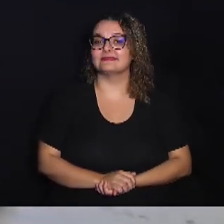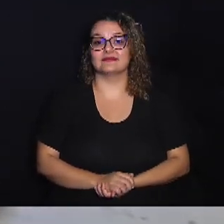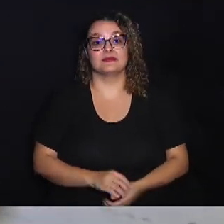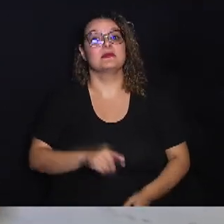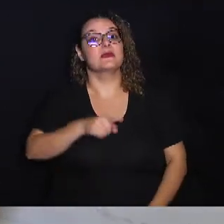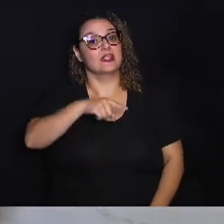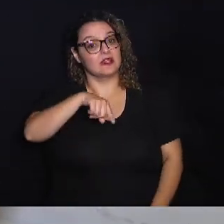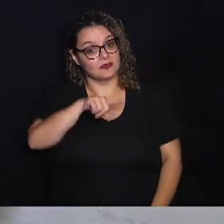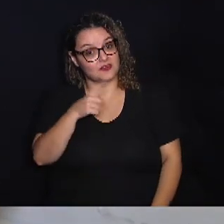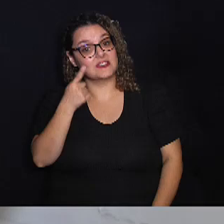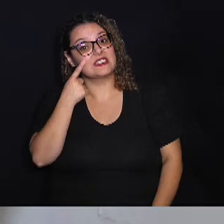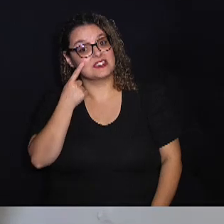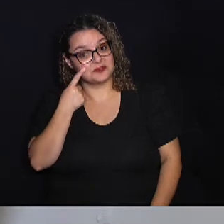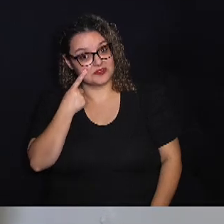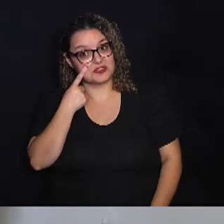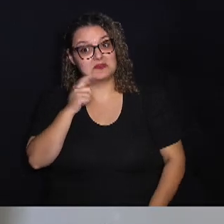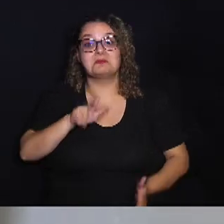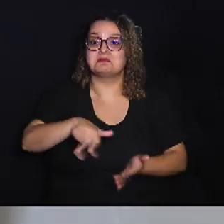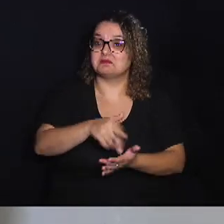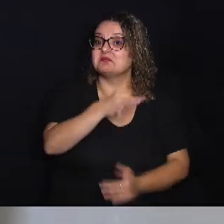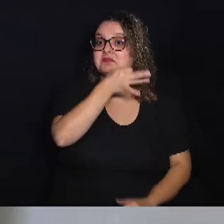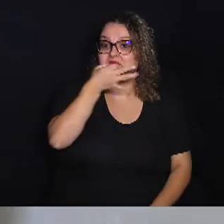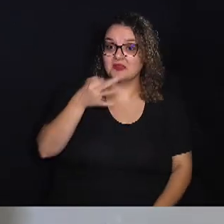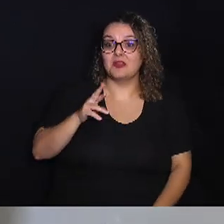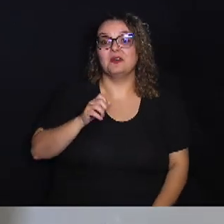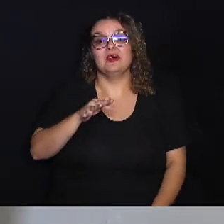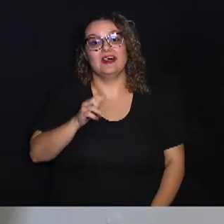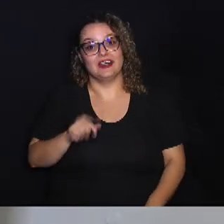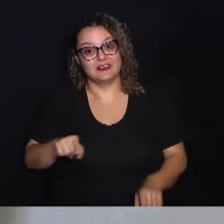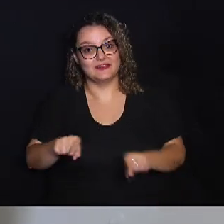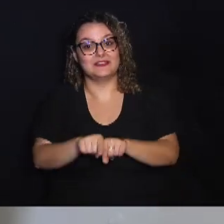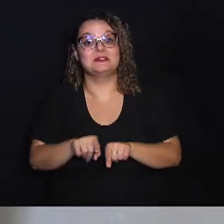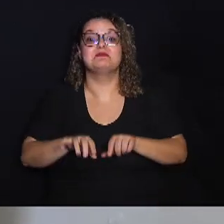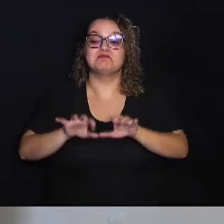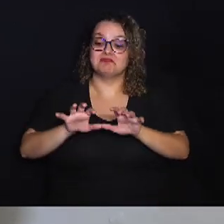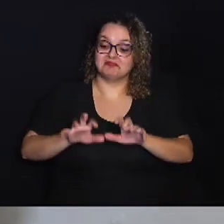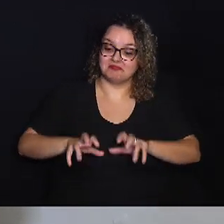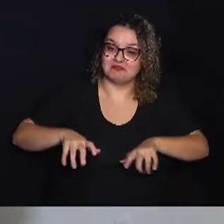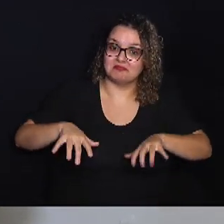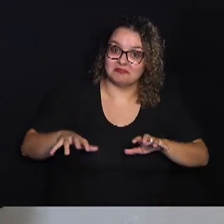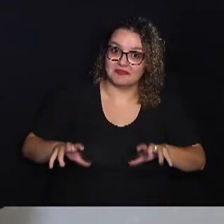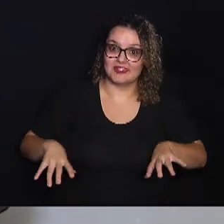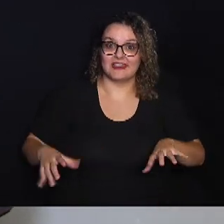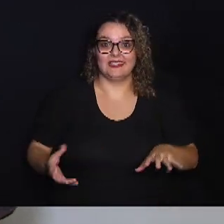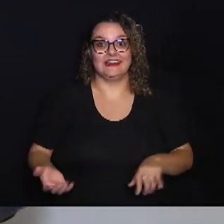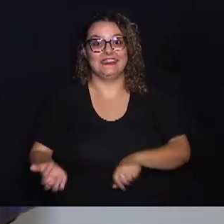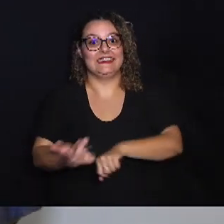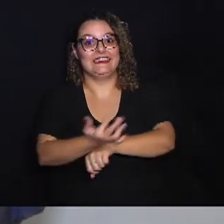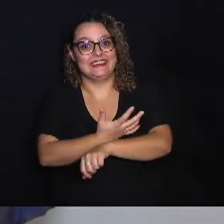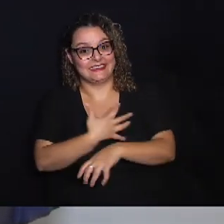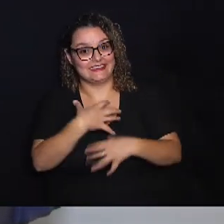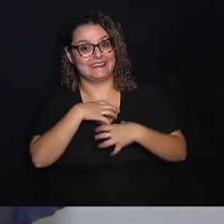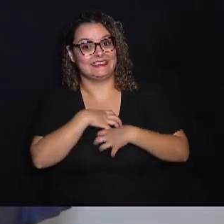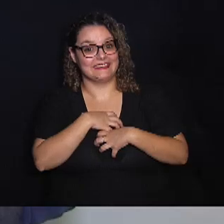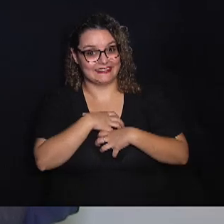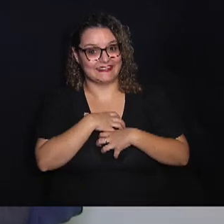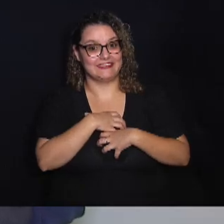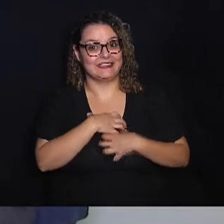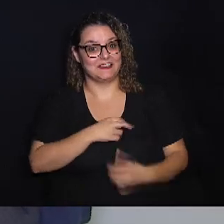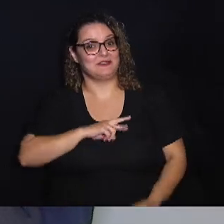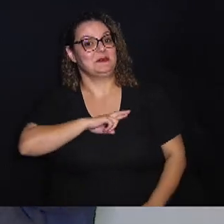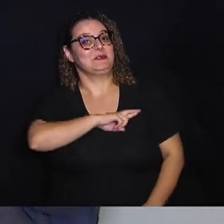Que além de um excelente dançarino, o Rafa também é um pianista e deixou a gente aqui emocionado. Você é um